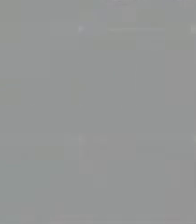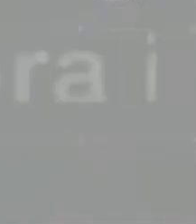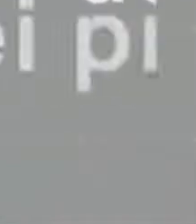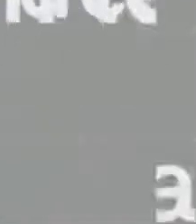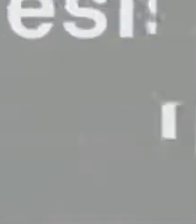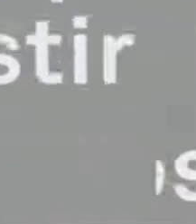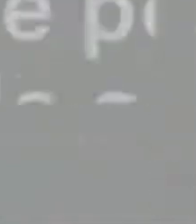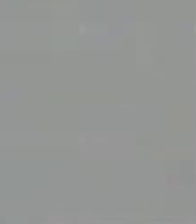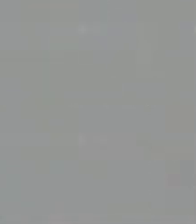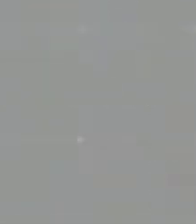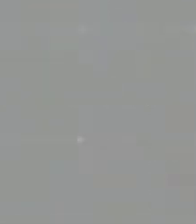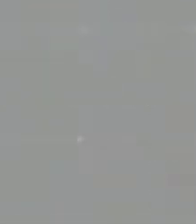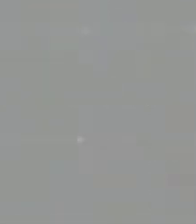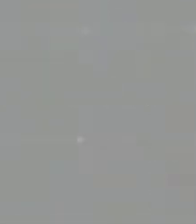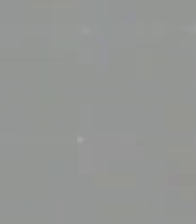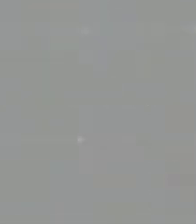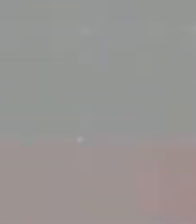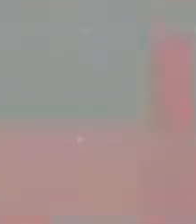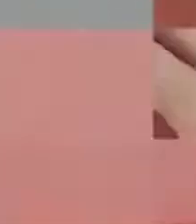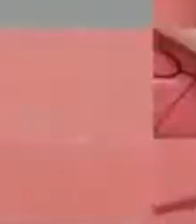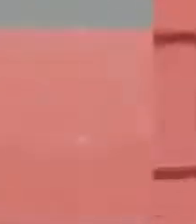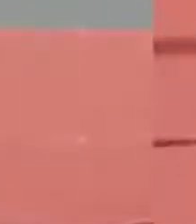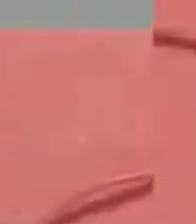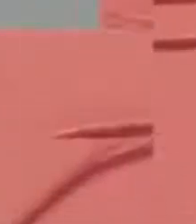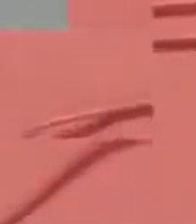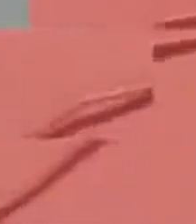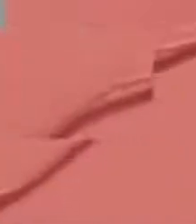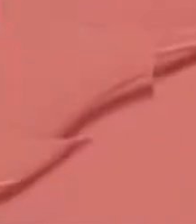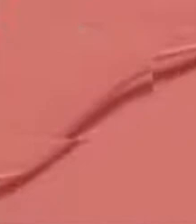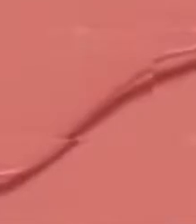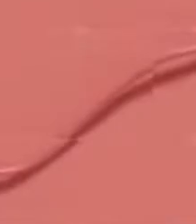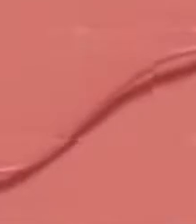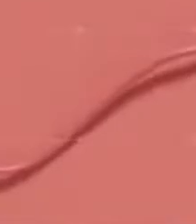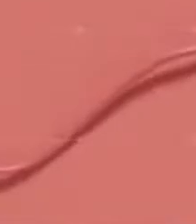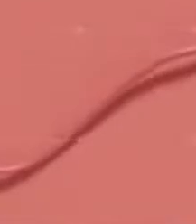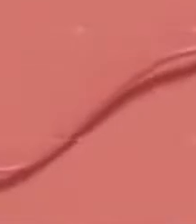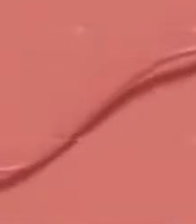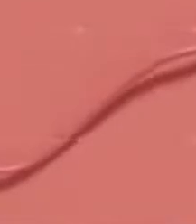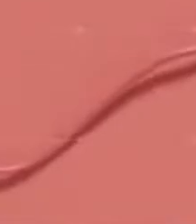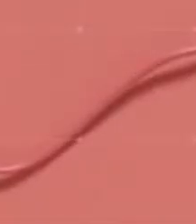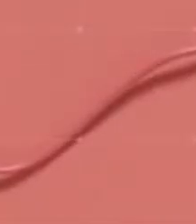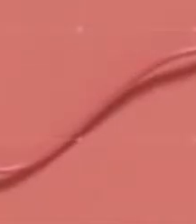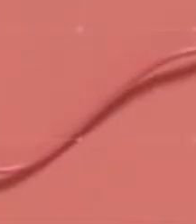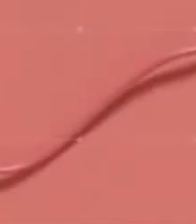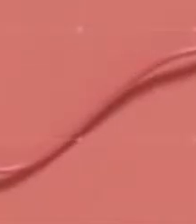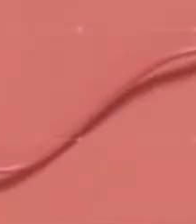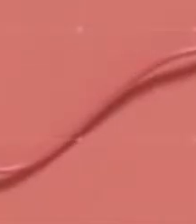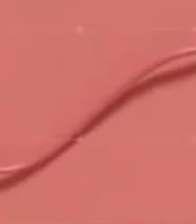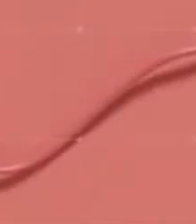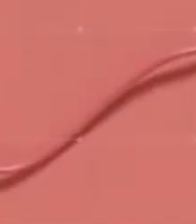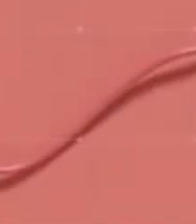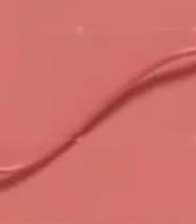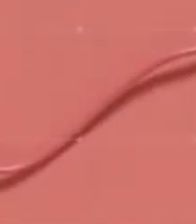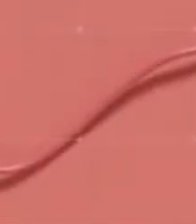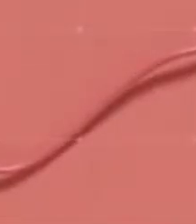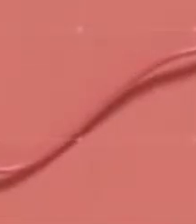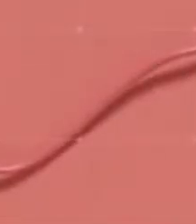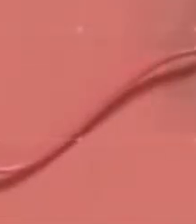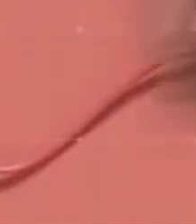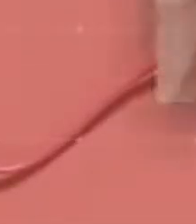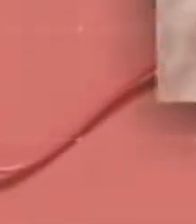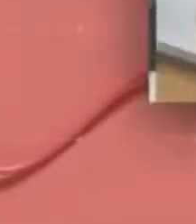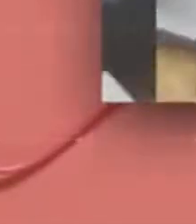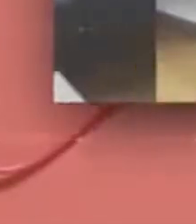compra? Sim, tem lei para isso. O cliente tem até 7 dias após o recebimento para devolver o produto,